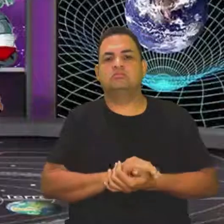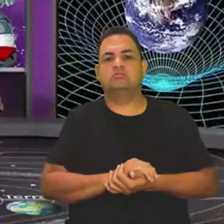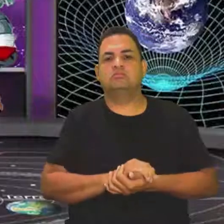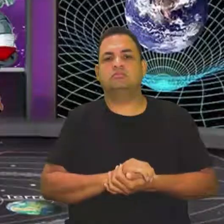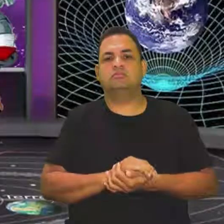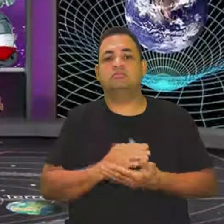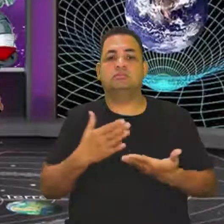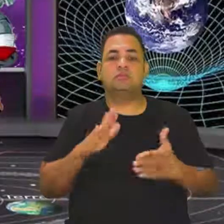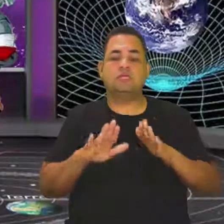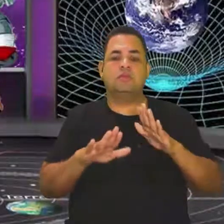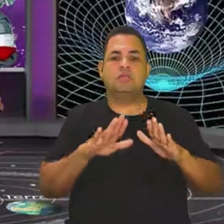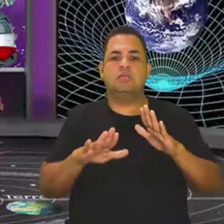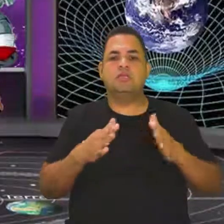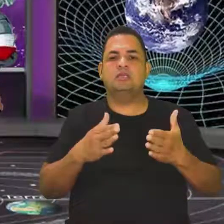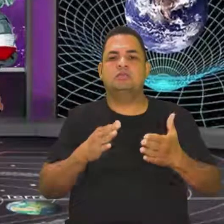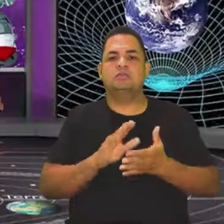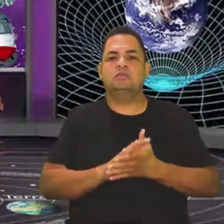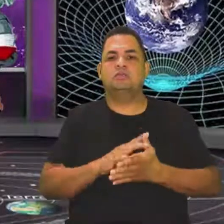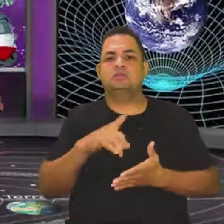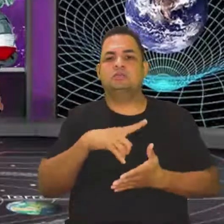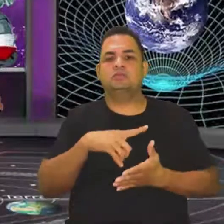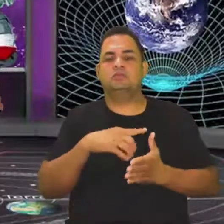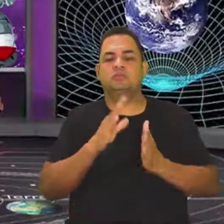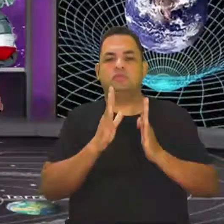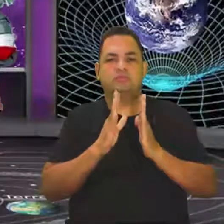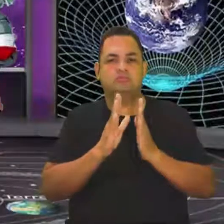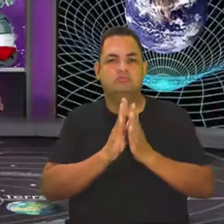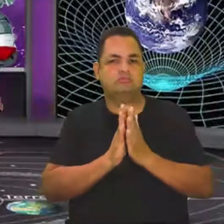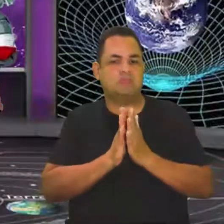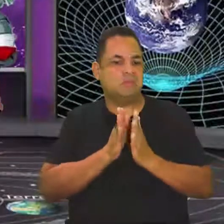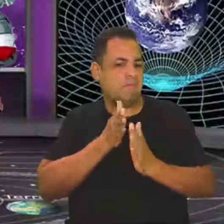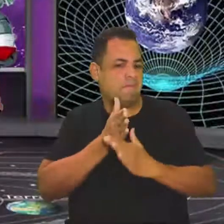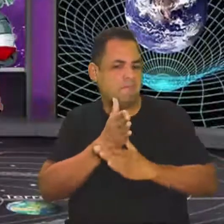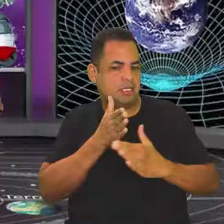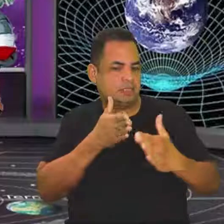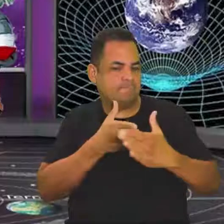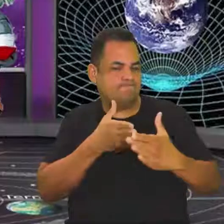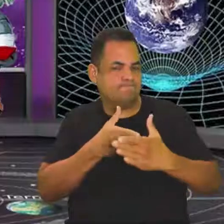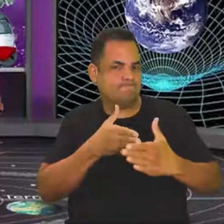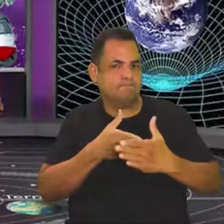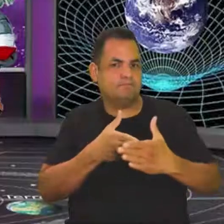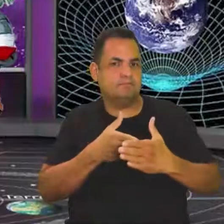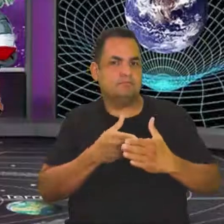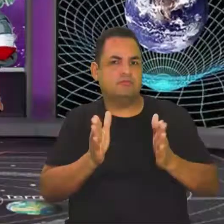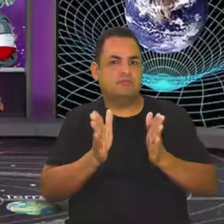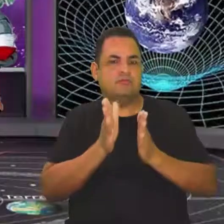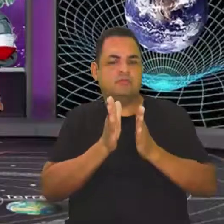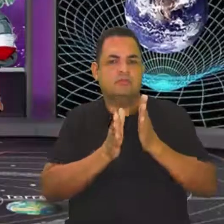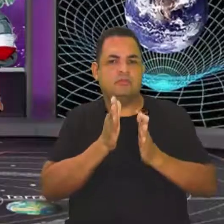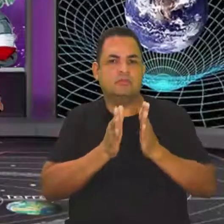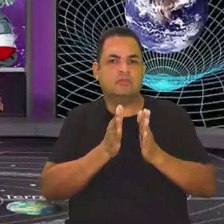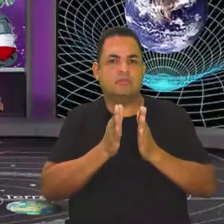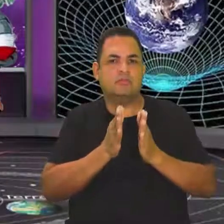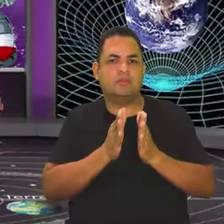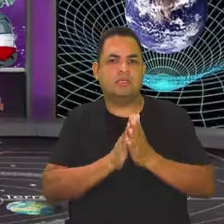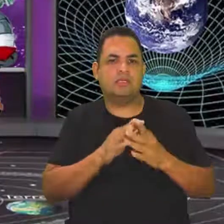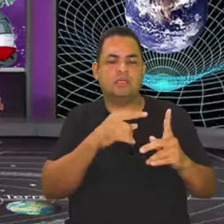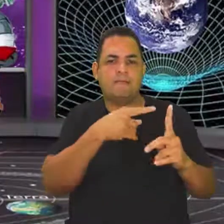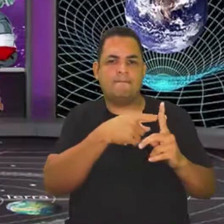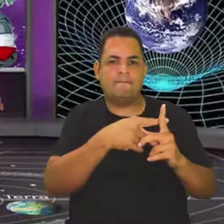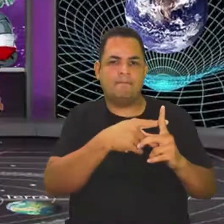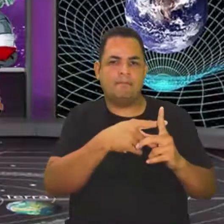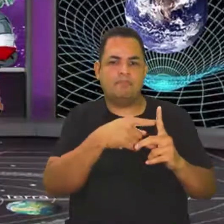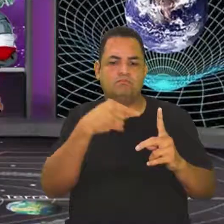dependendo desse campo elétrico, vai chegar num ponto que não dá para passar, então o que vai fazer? Criar essa polaridade.